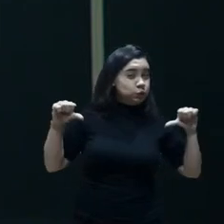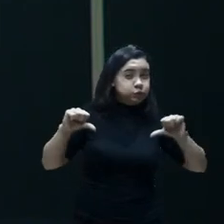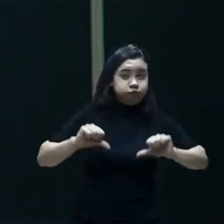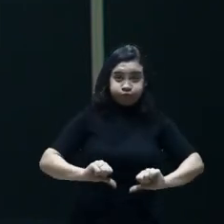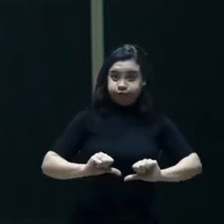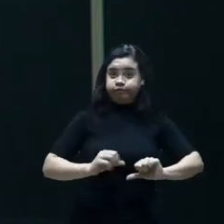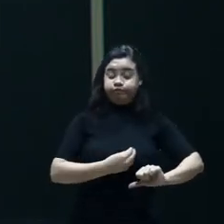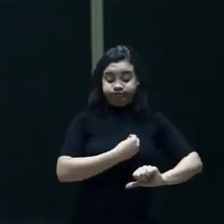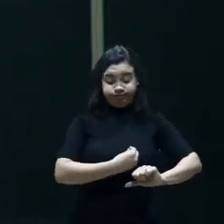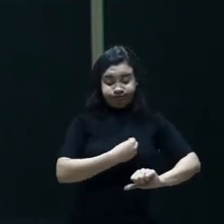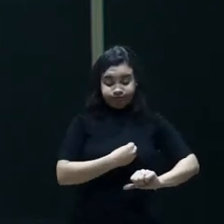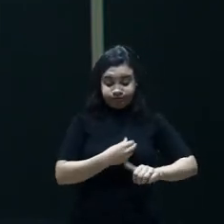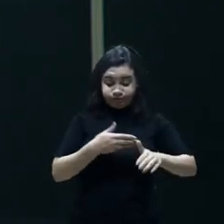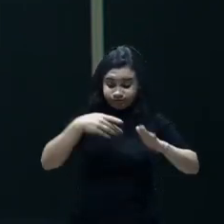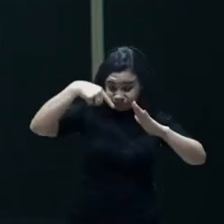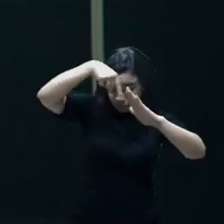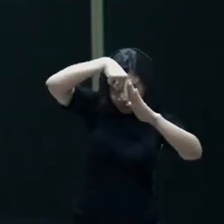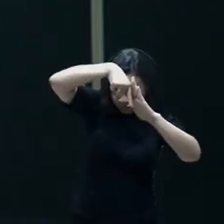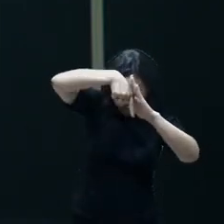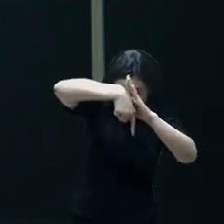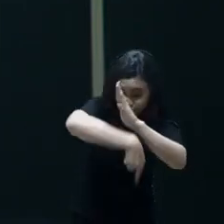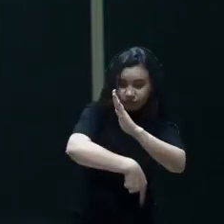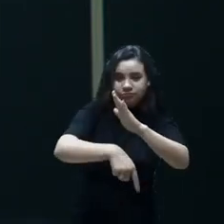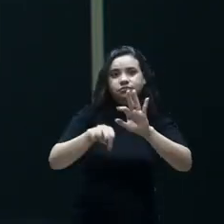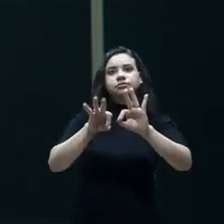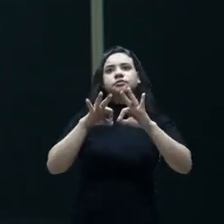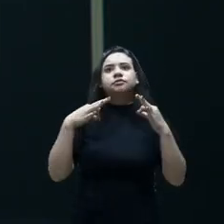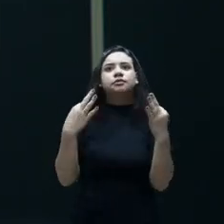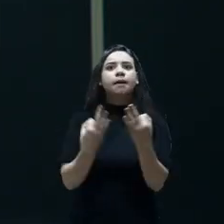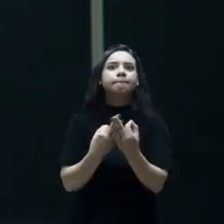vindo de uma família bagunçada.